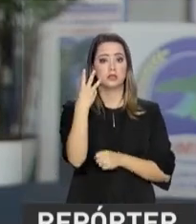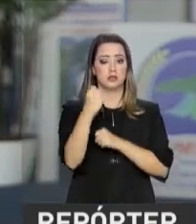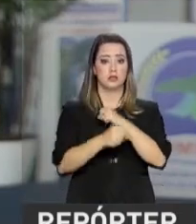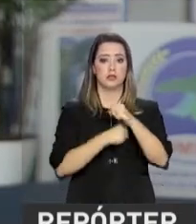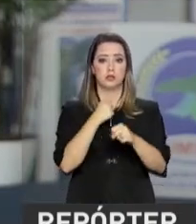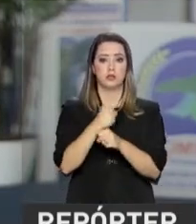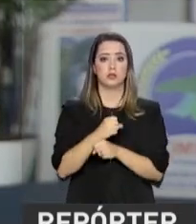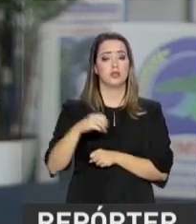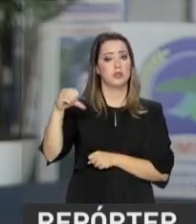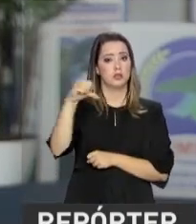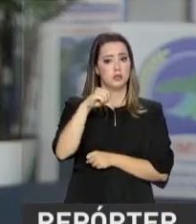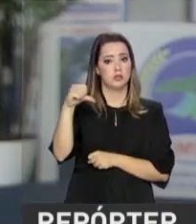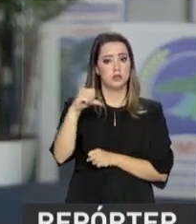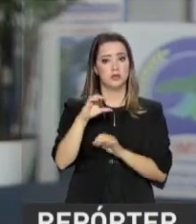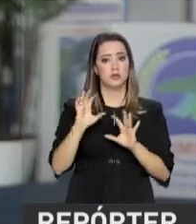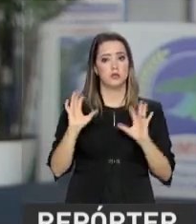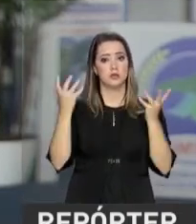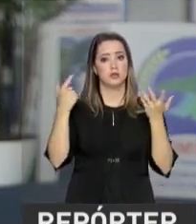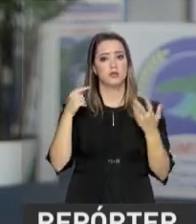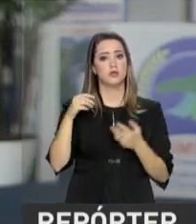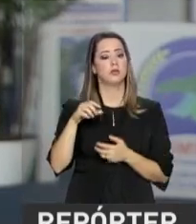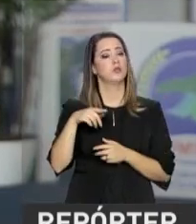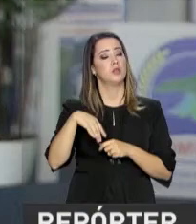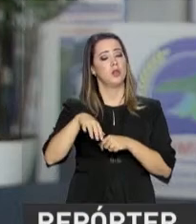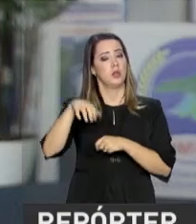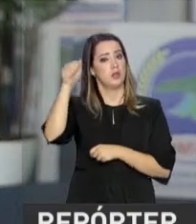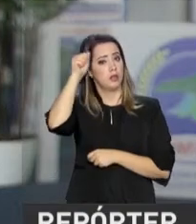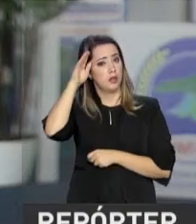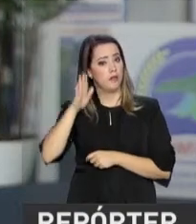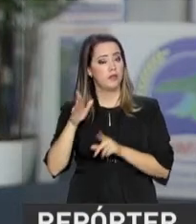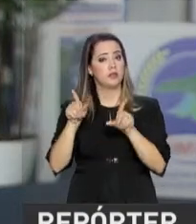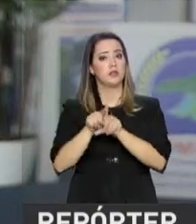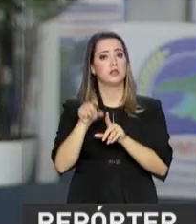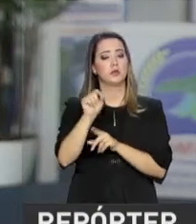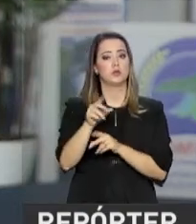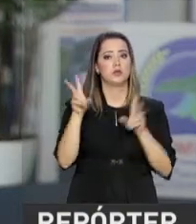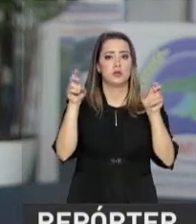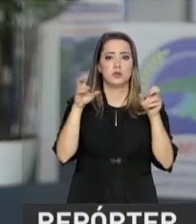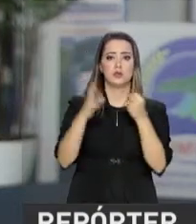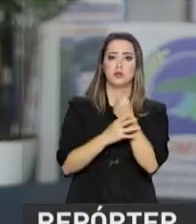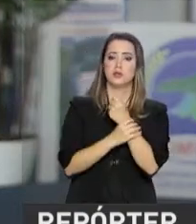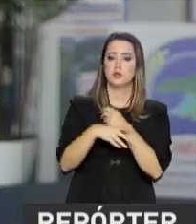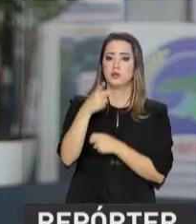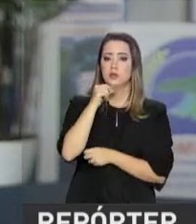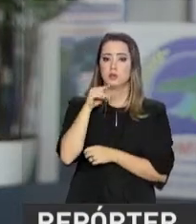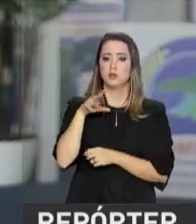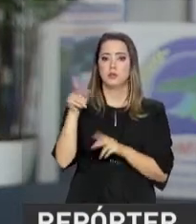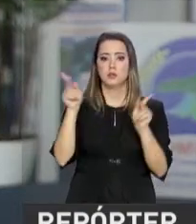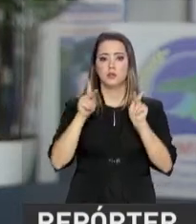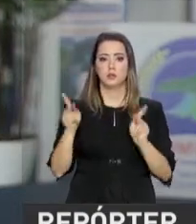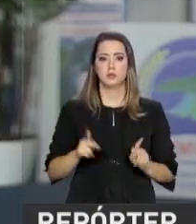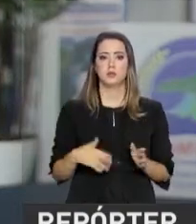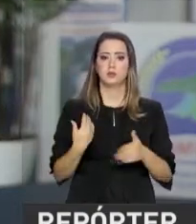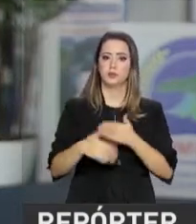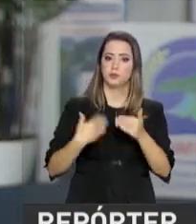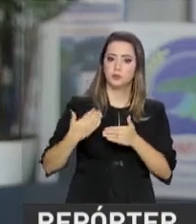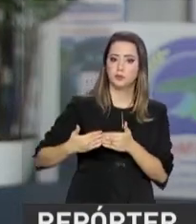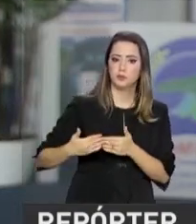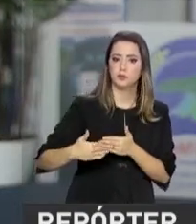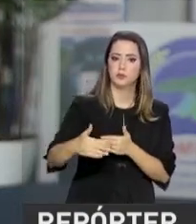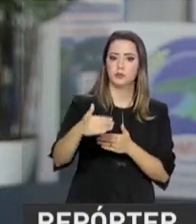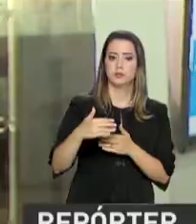na nona edição do evento no senegal onde o tema será segurança da água a paz eo desenvolvimento